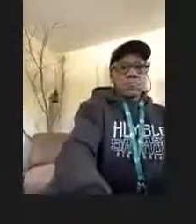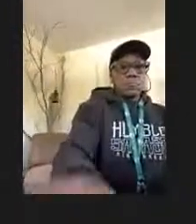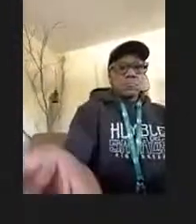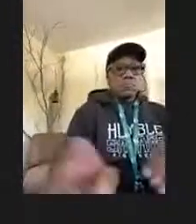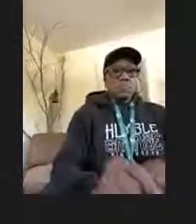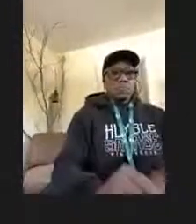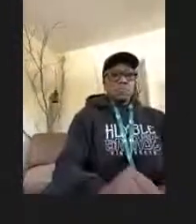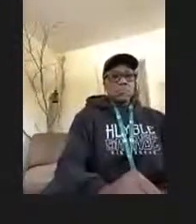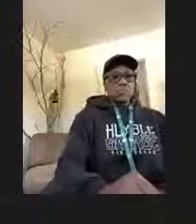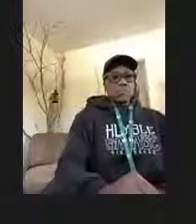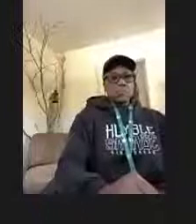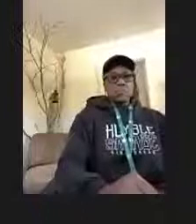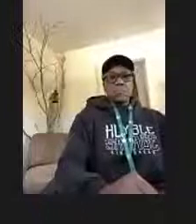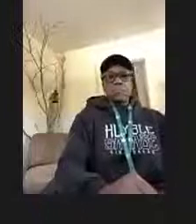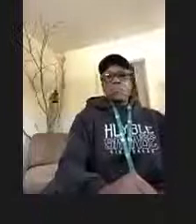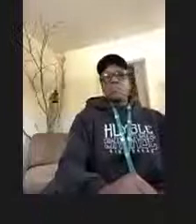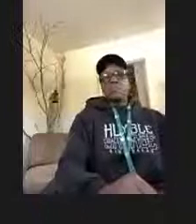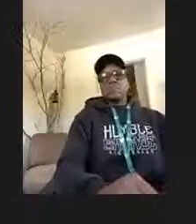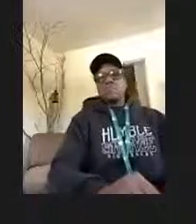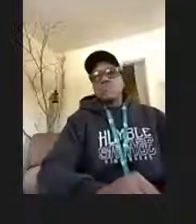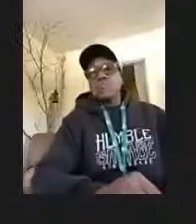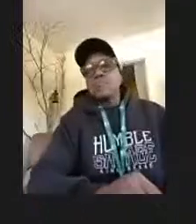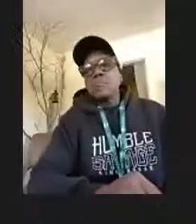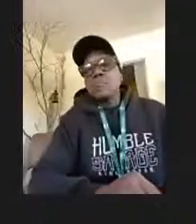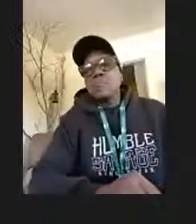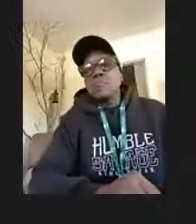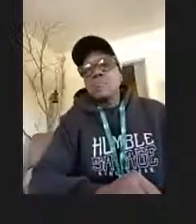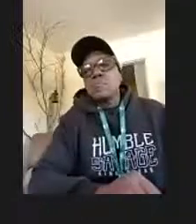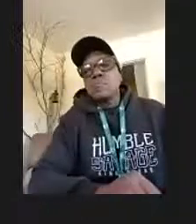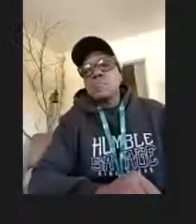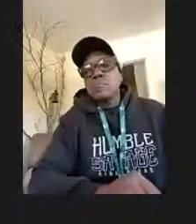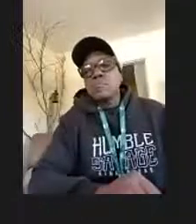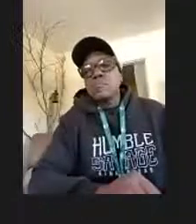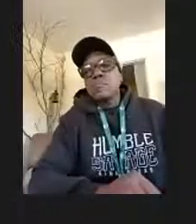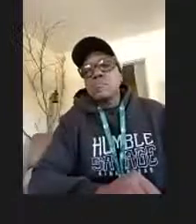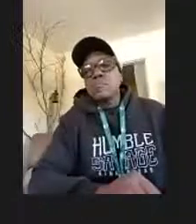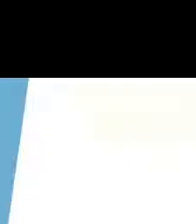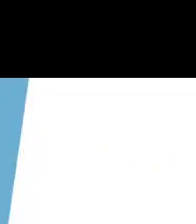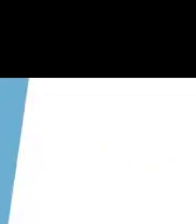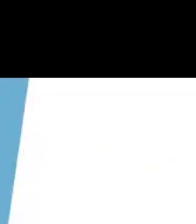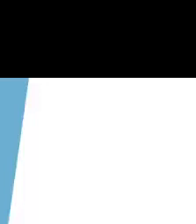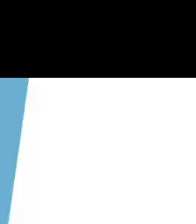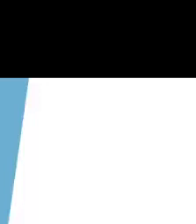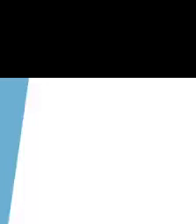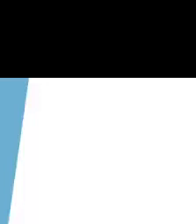Expõe fazer comentário na questão de deliberação de conselho. Próximo slide, por favor.